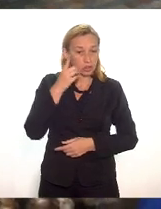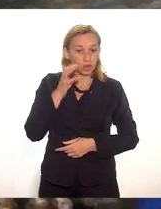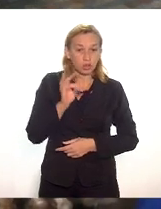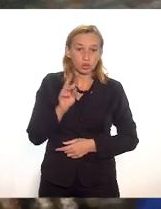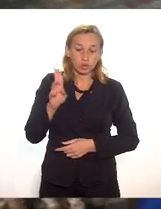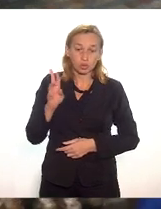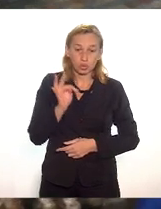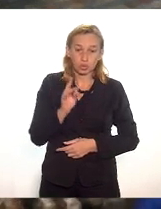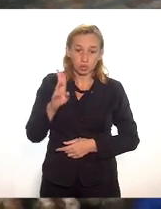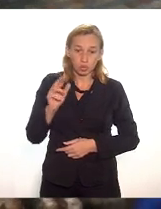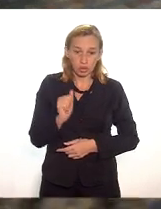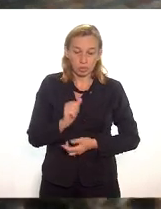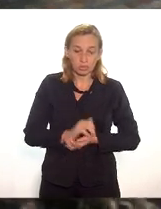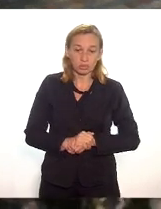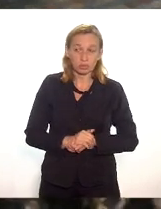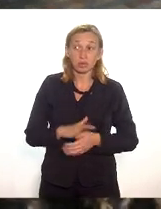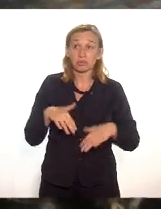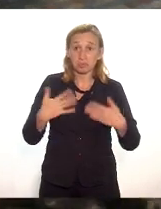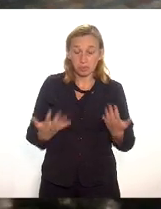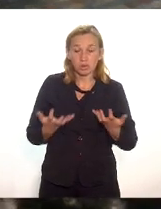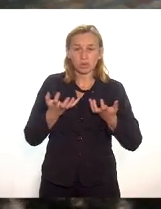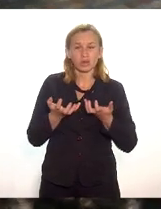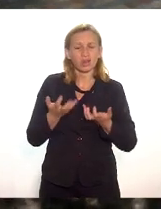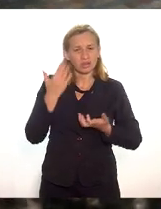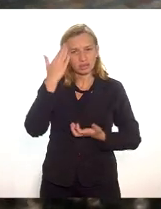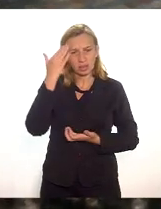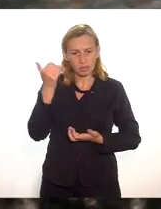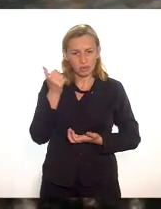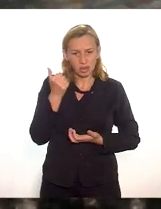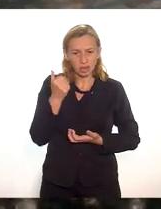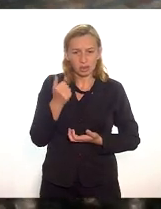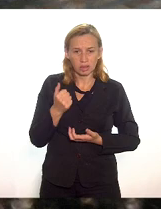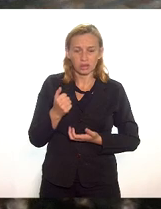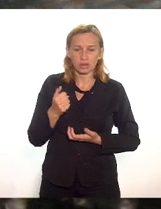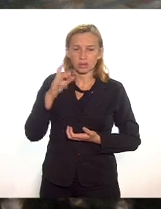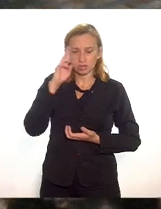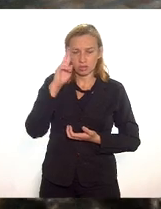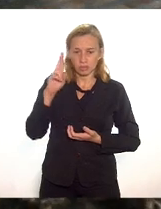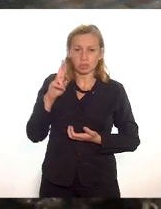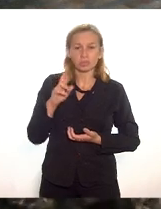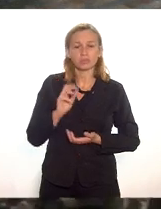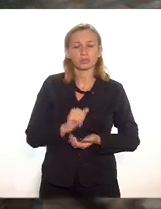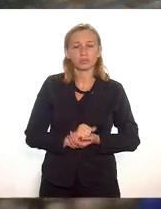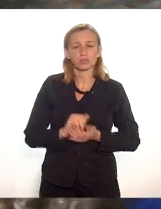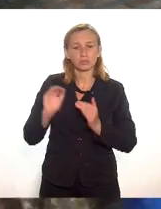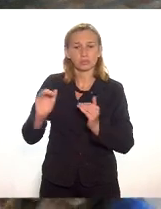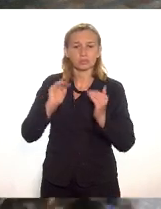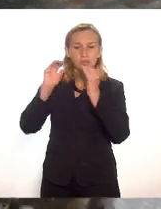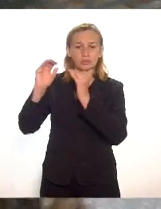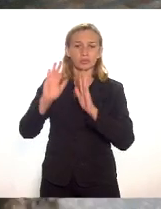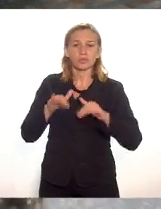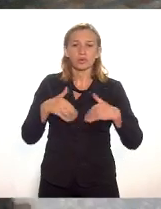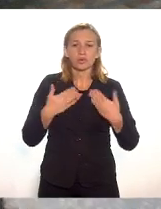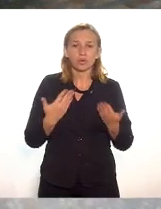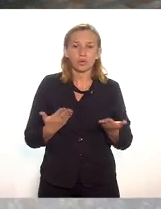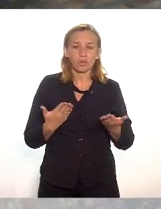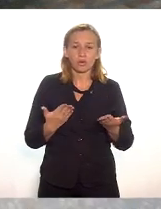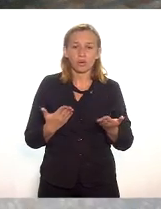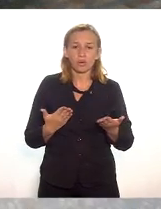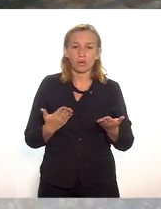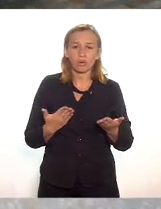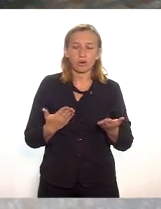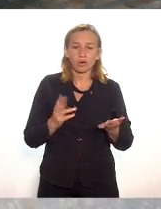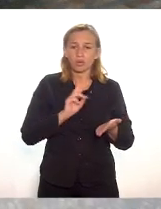Tutuca. Então, eu queria saber de Vossa Excelência qual é a lista dos votantes,